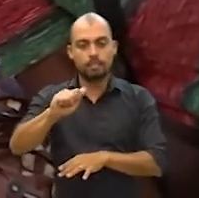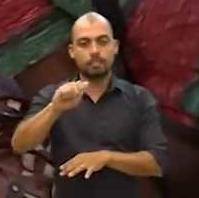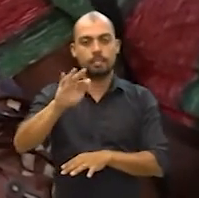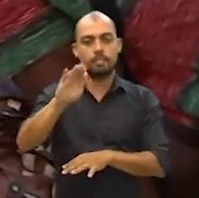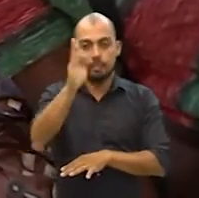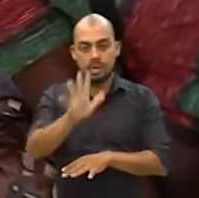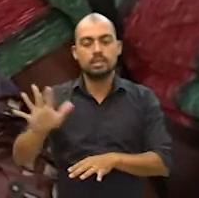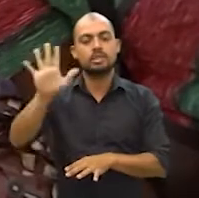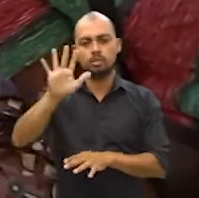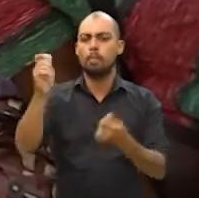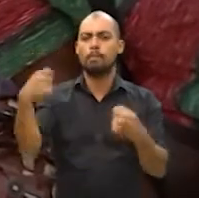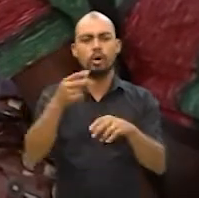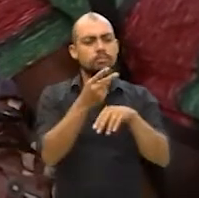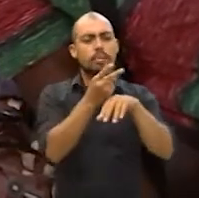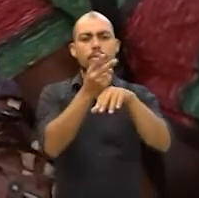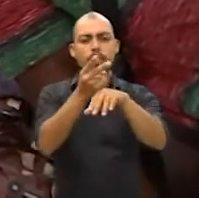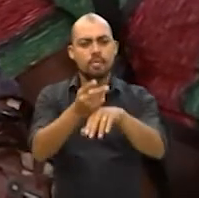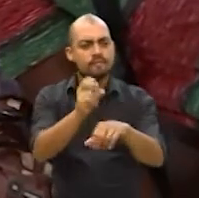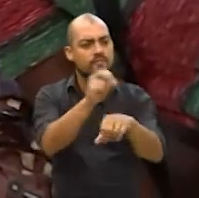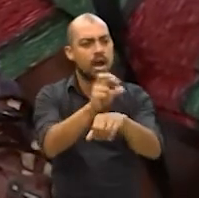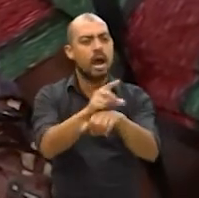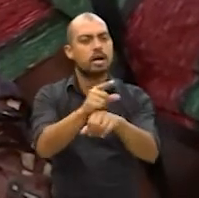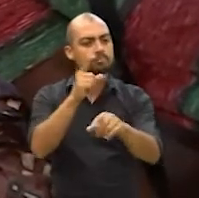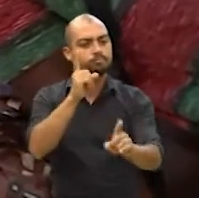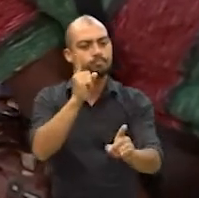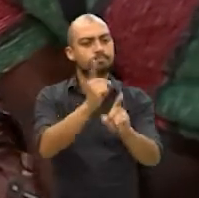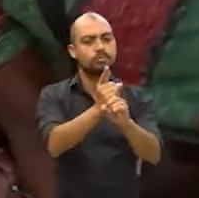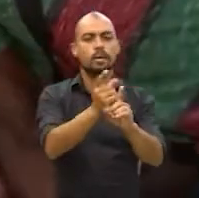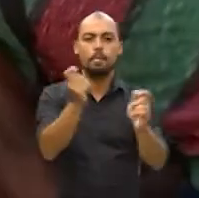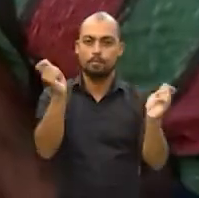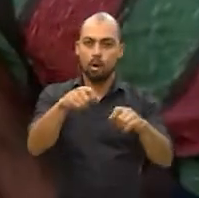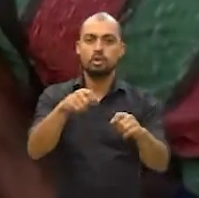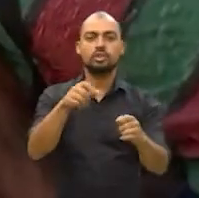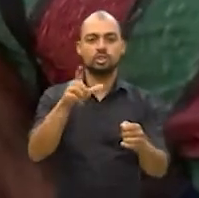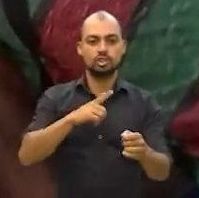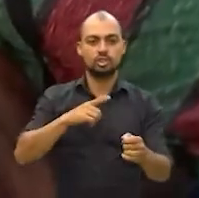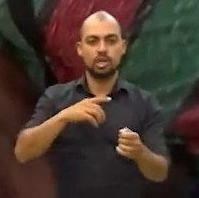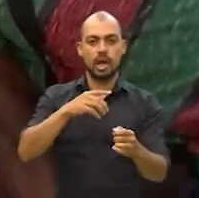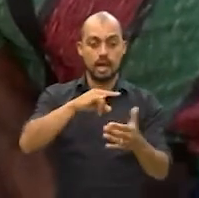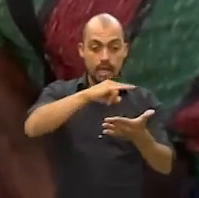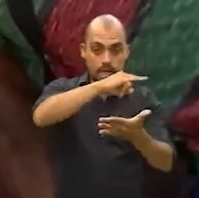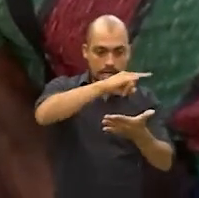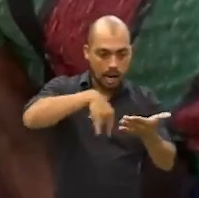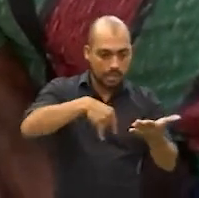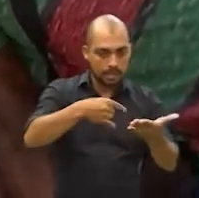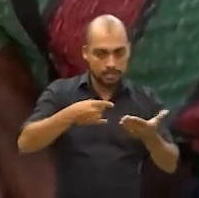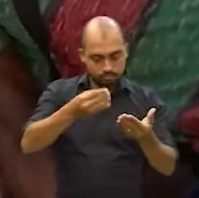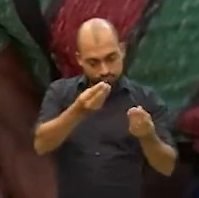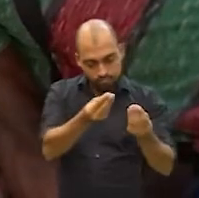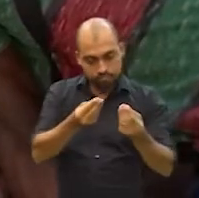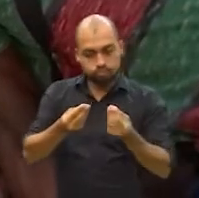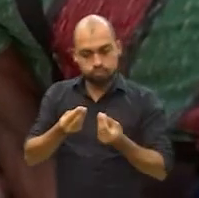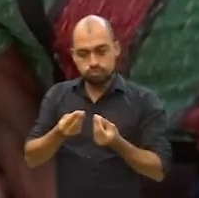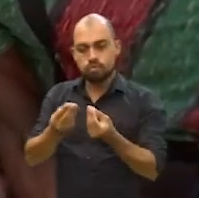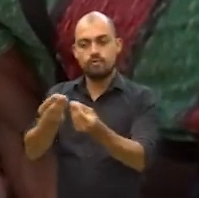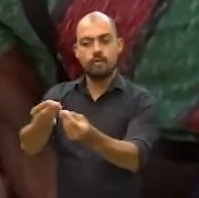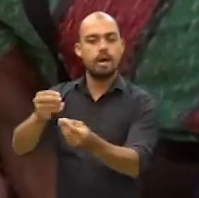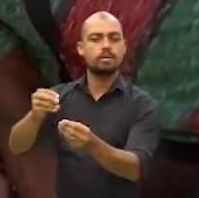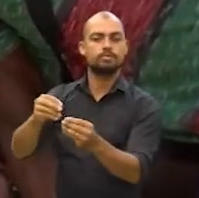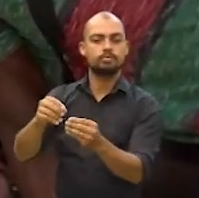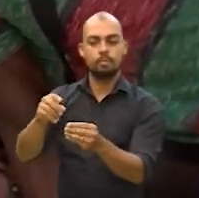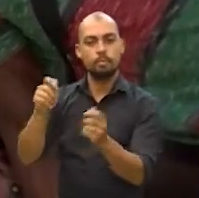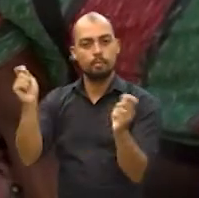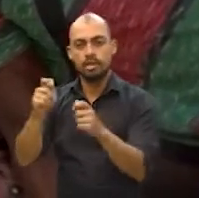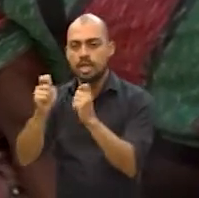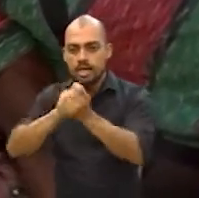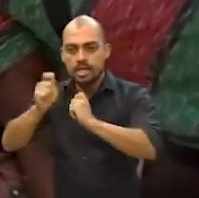consultar as oportunidades de vaga e, havendo alguma oportunidade de encaminhamento, ele consegue gerar essa carta para participar do processo seletivo sem